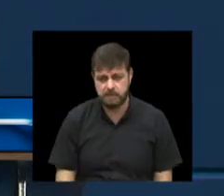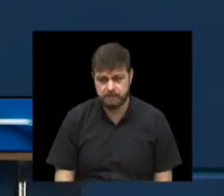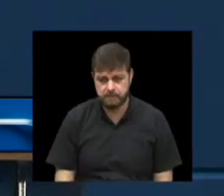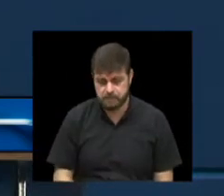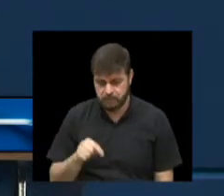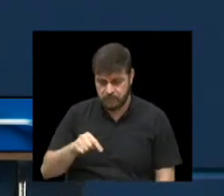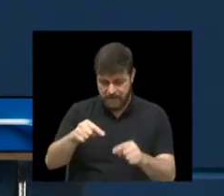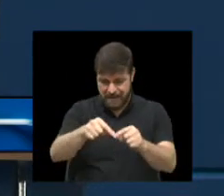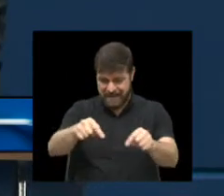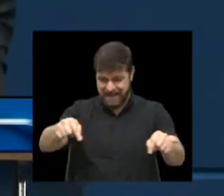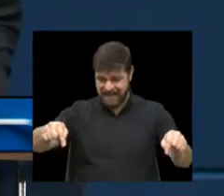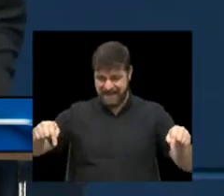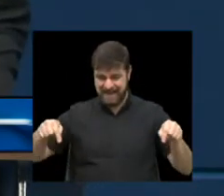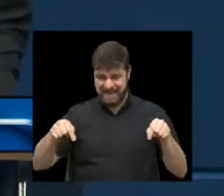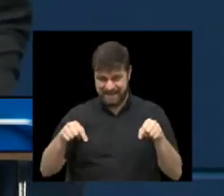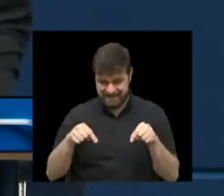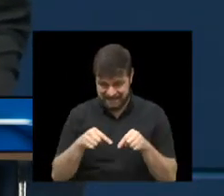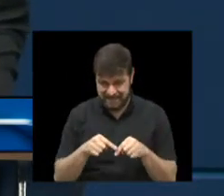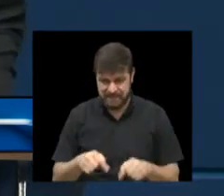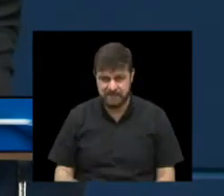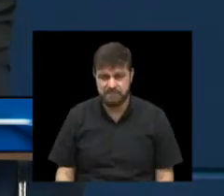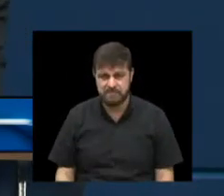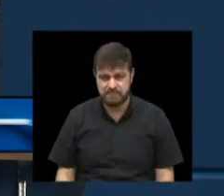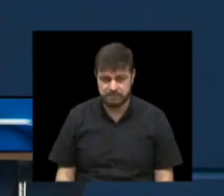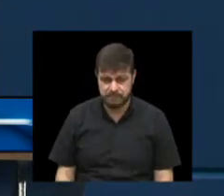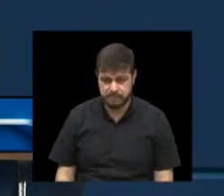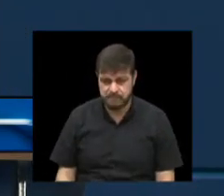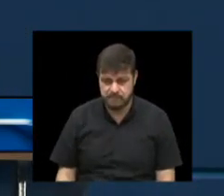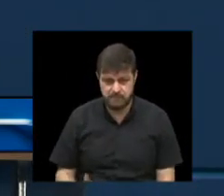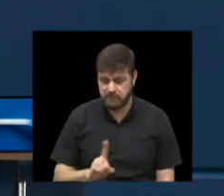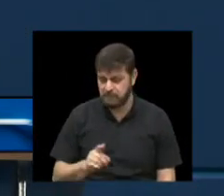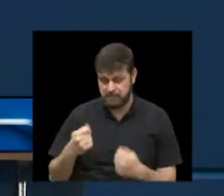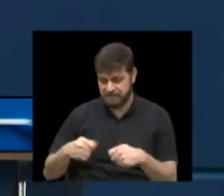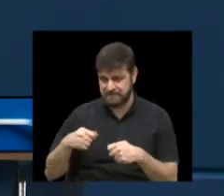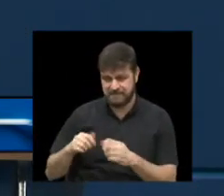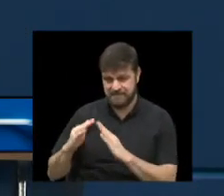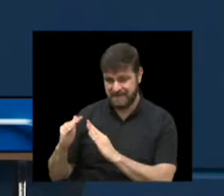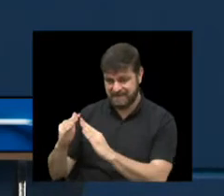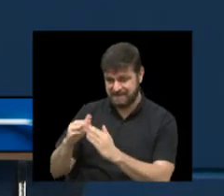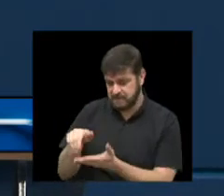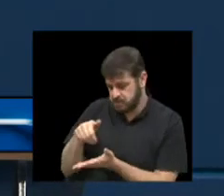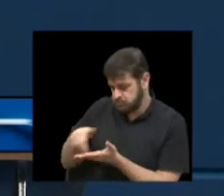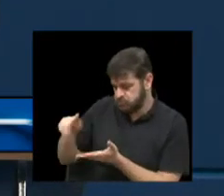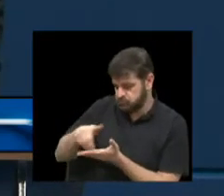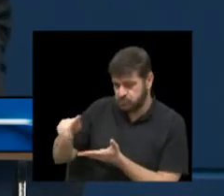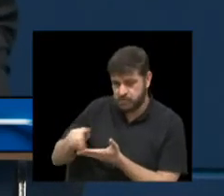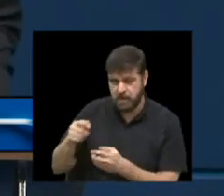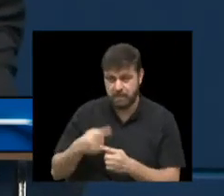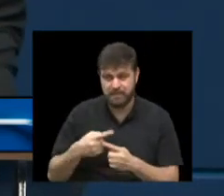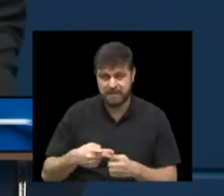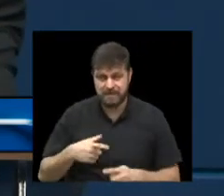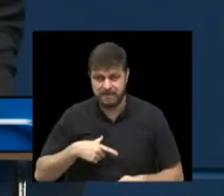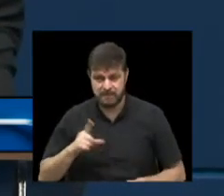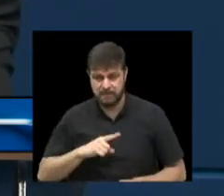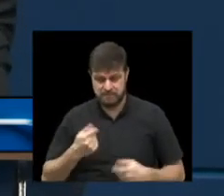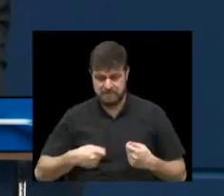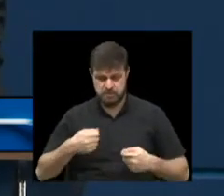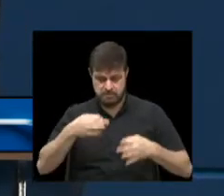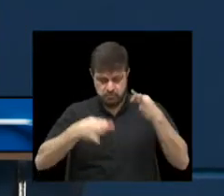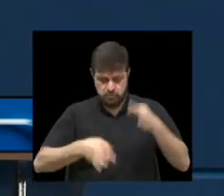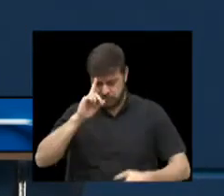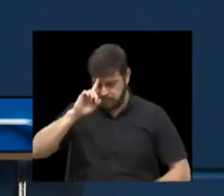aqueles terrenos que iam ser desapropriados não vão ser mais, porque de uma forma extrajudicial, de uma